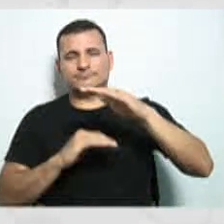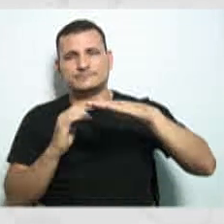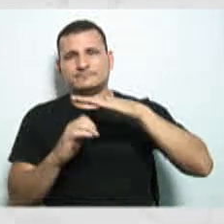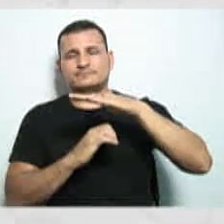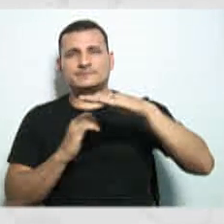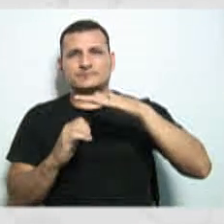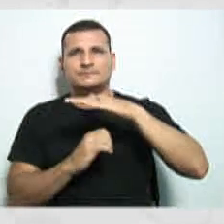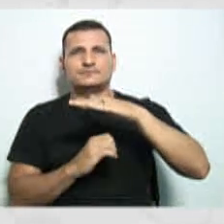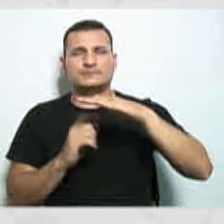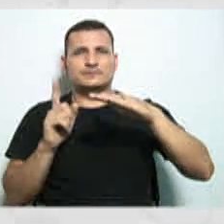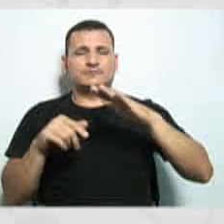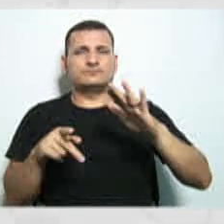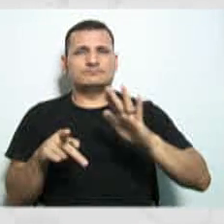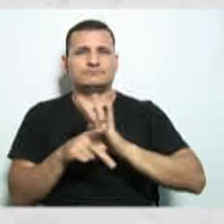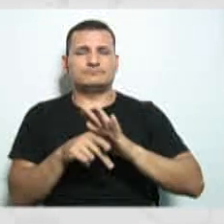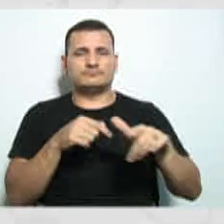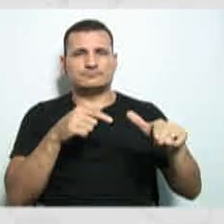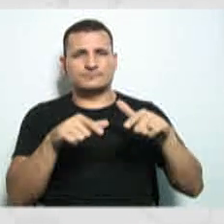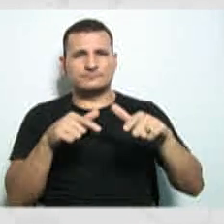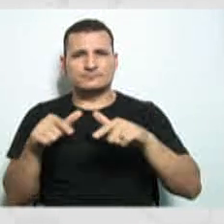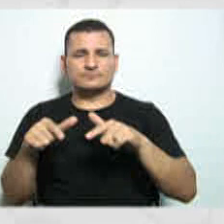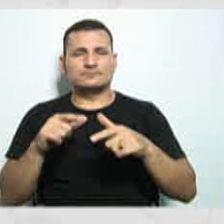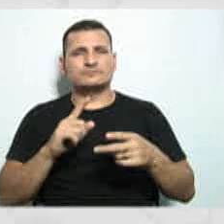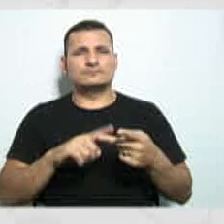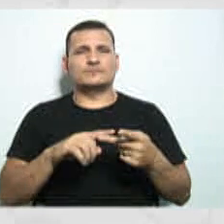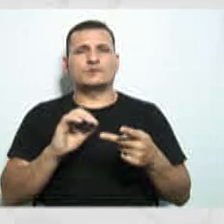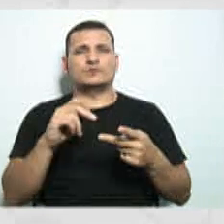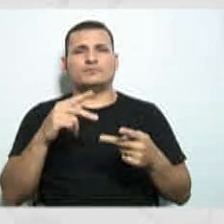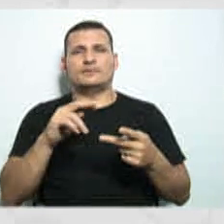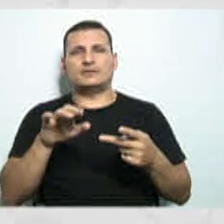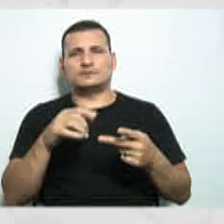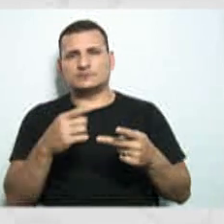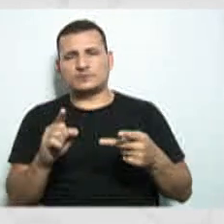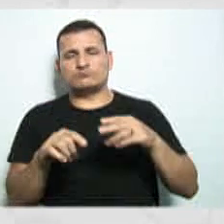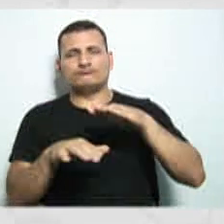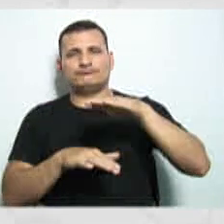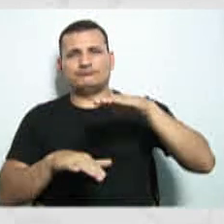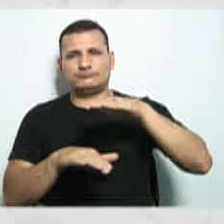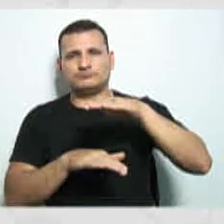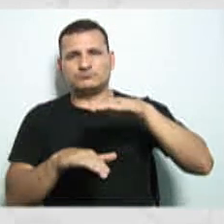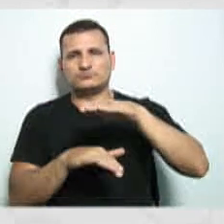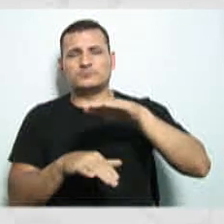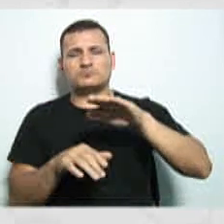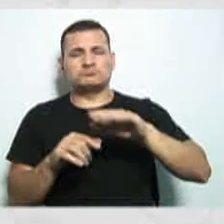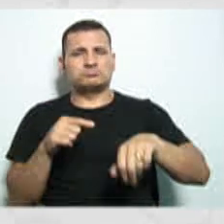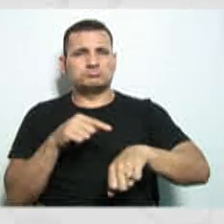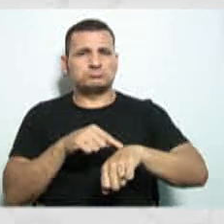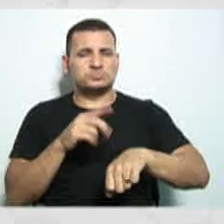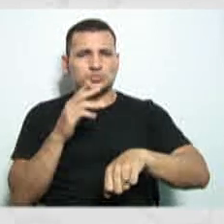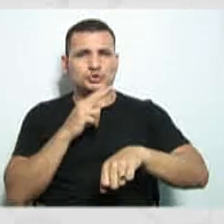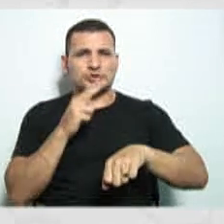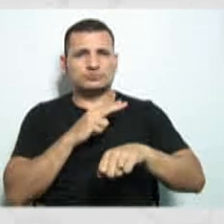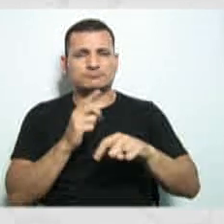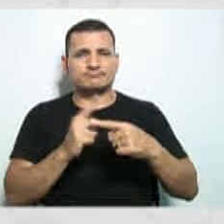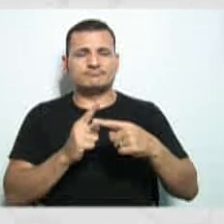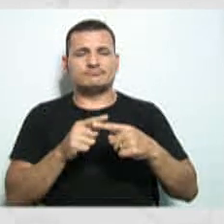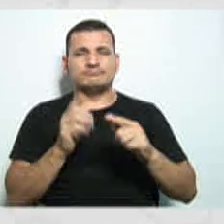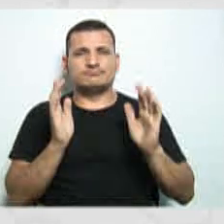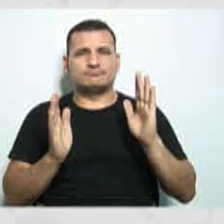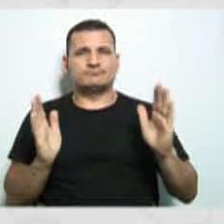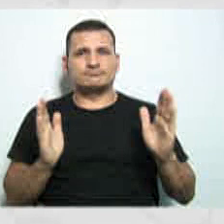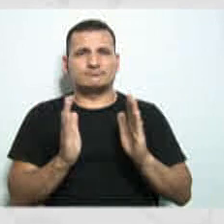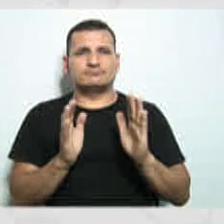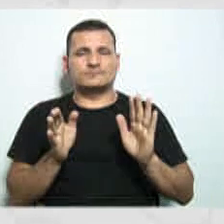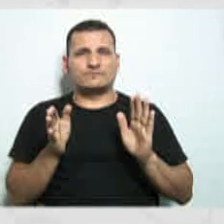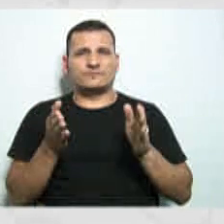Refere-se especificamente às tarefas e operações realizadas nesse nível. É de caráter imediato, porque ele é de curto prazo, né? Ele foca